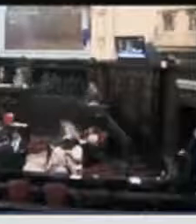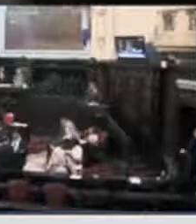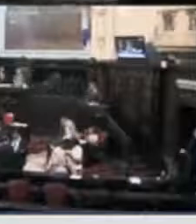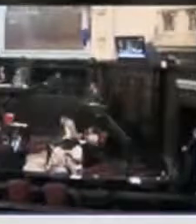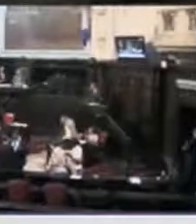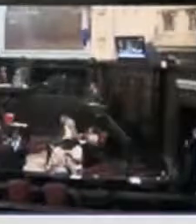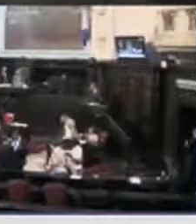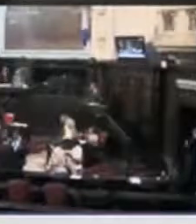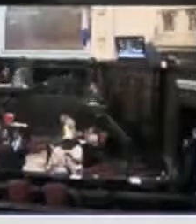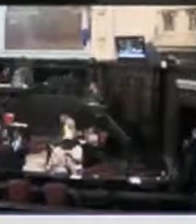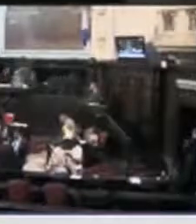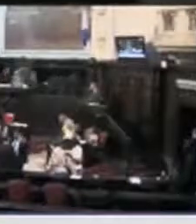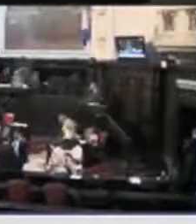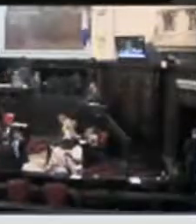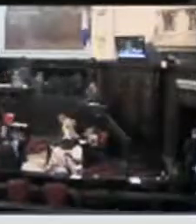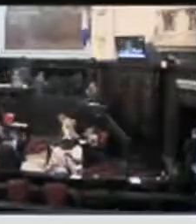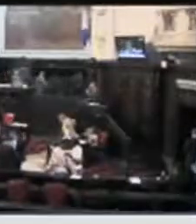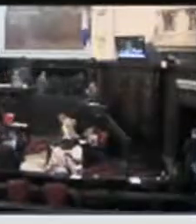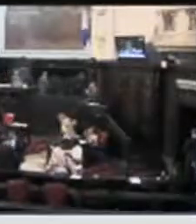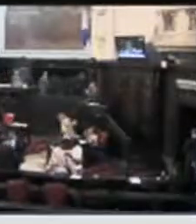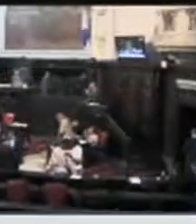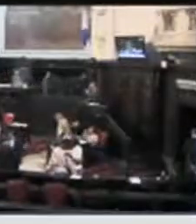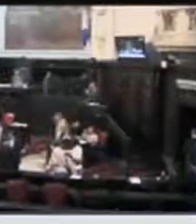Senhor presidente, senhores deputados,